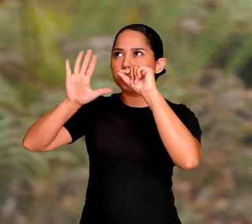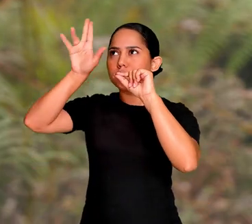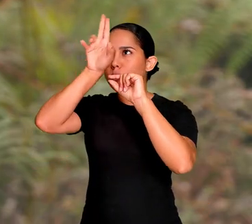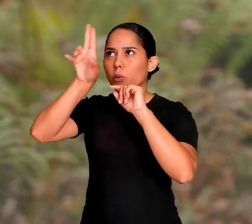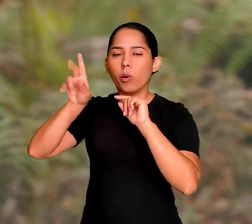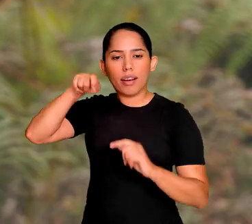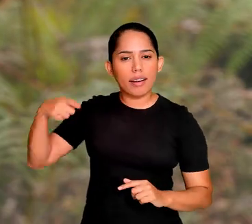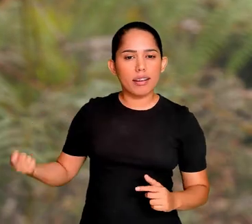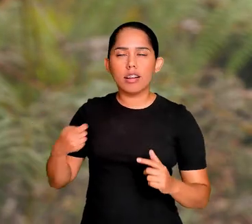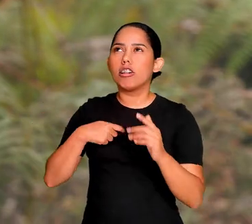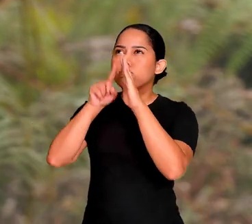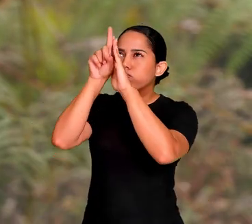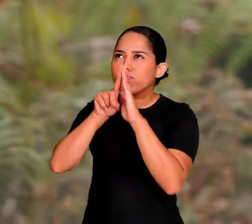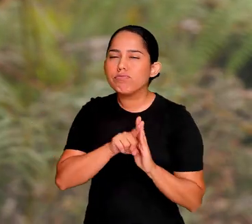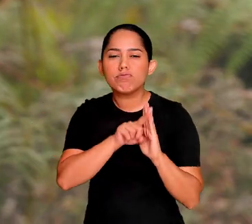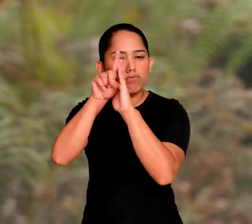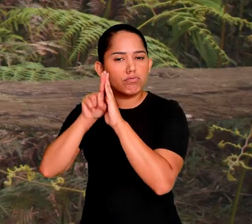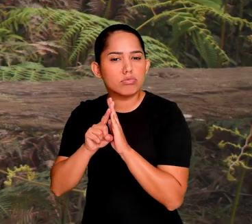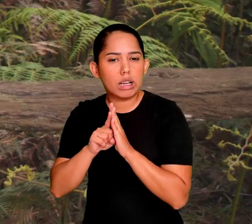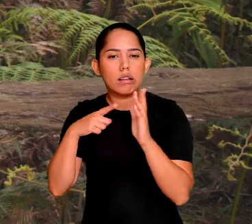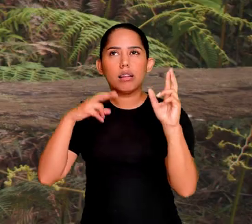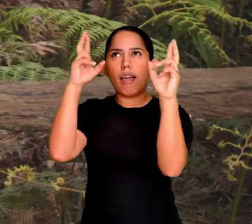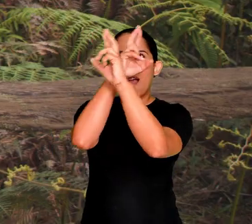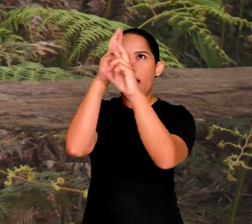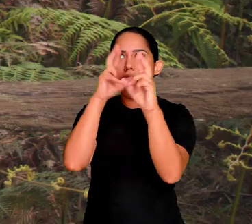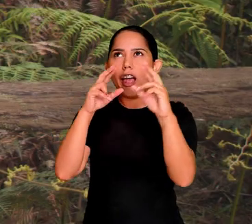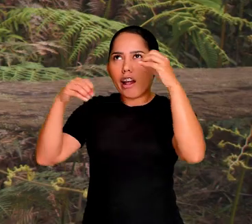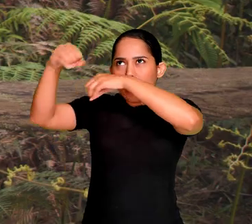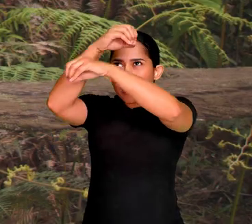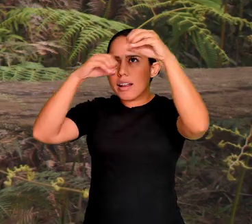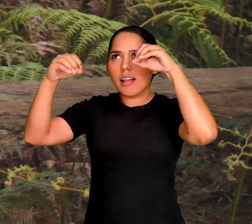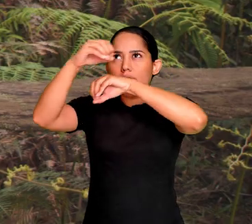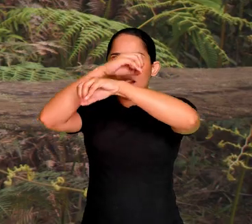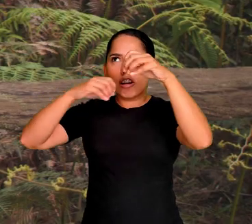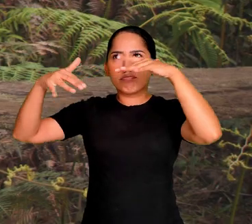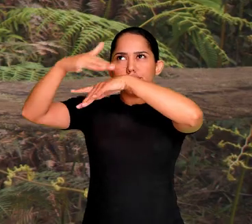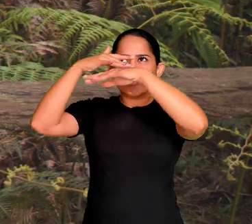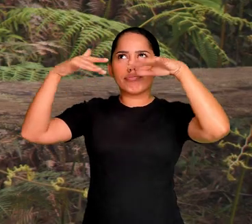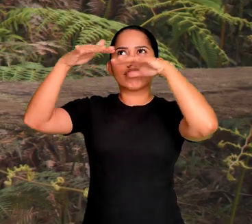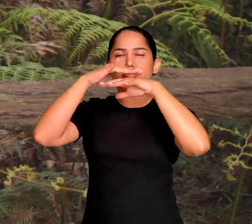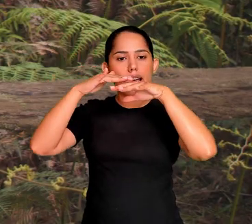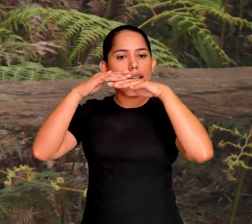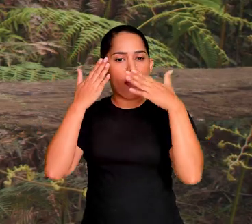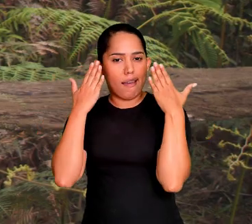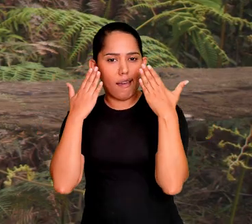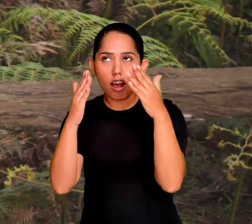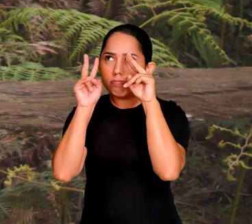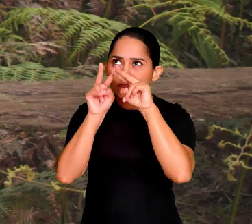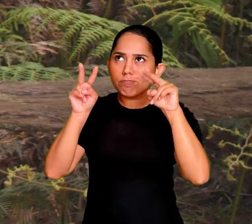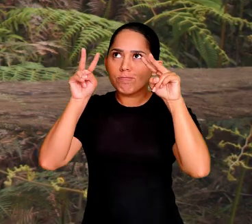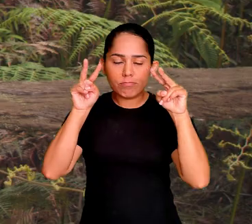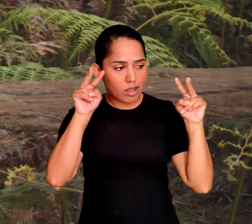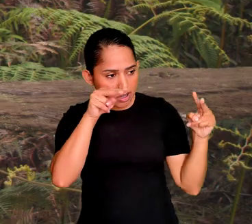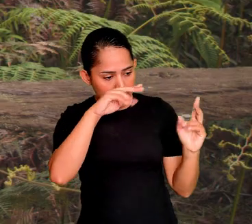algo físico. É a observação dos astros, a relação que eles têm entre eles, nas suas dinâmicas celestes e a